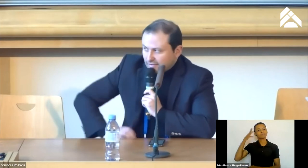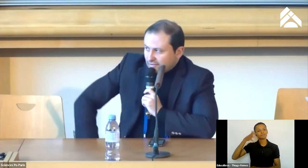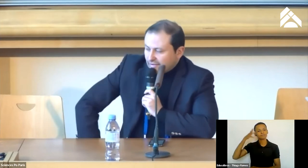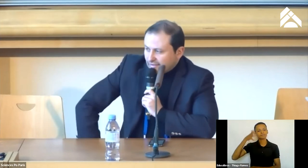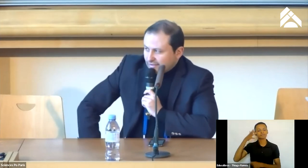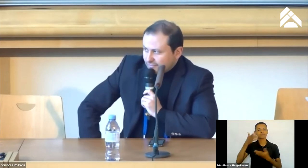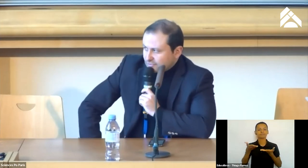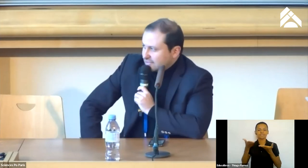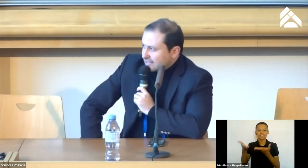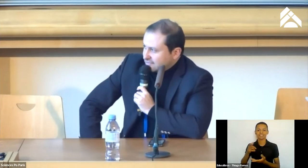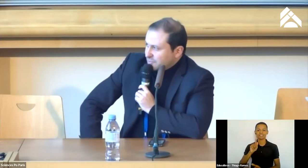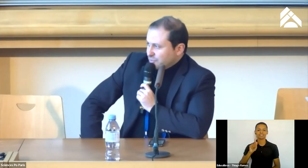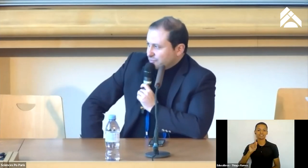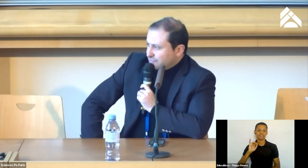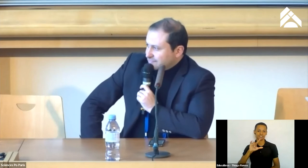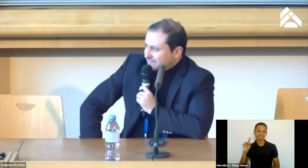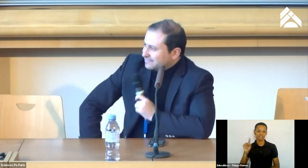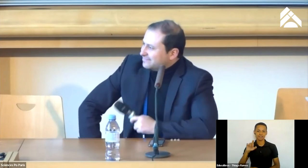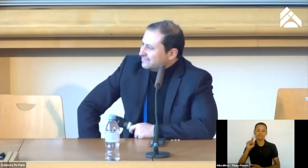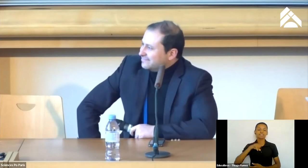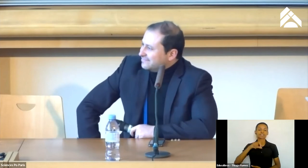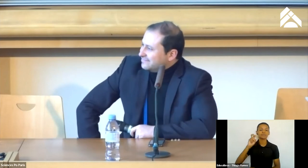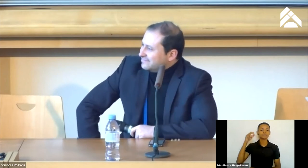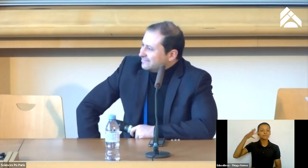Gisele. Você tem 5 minutos.